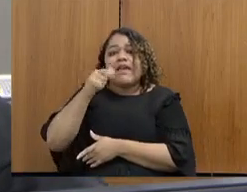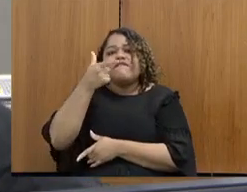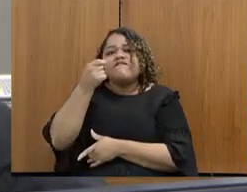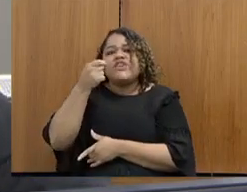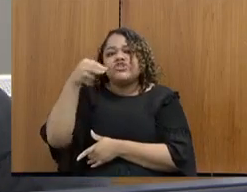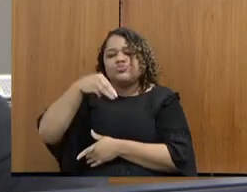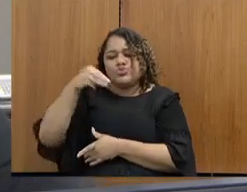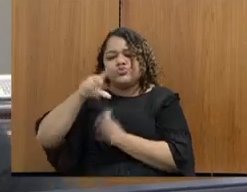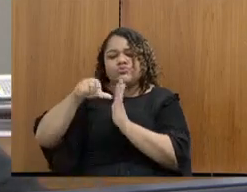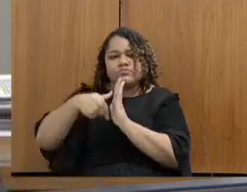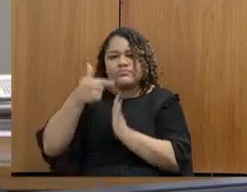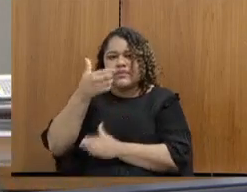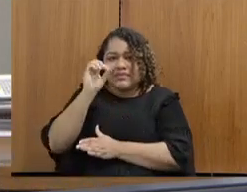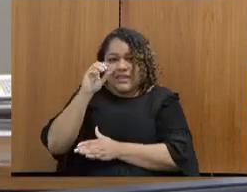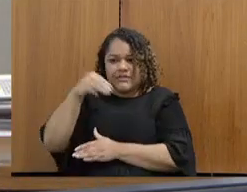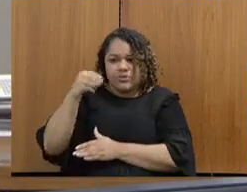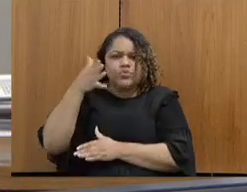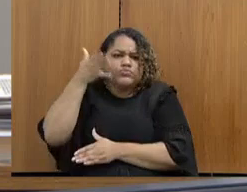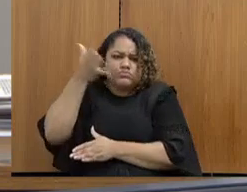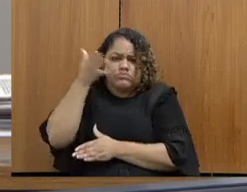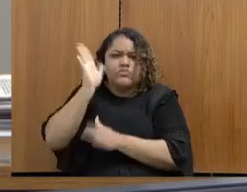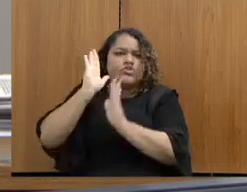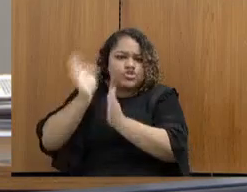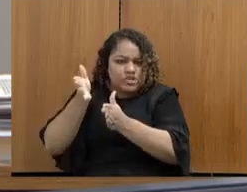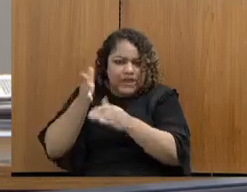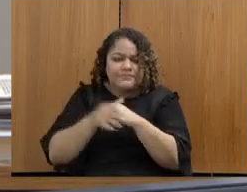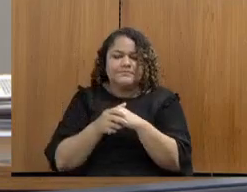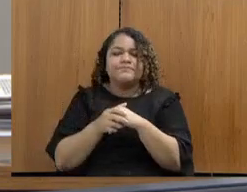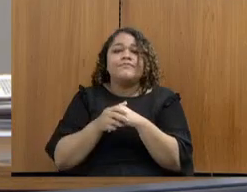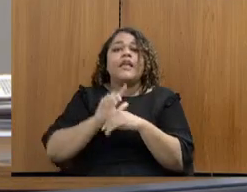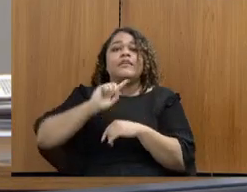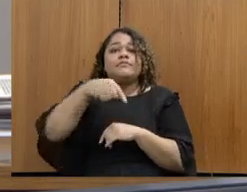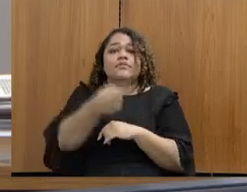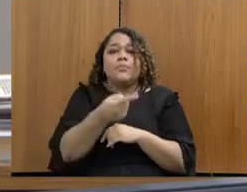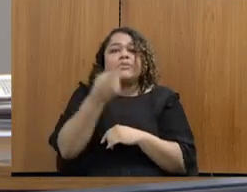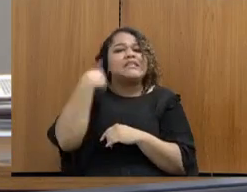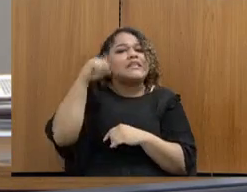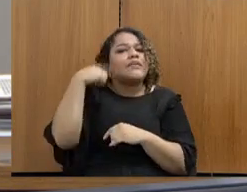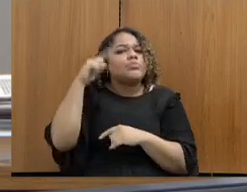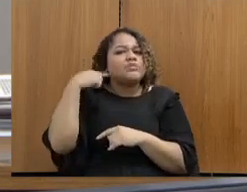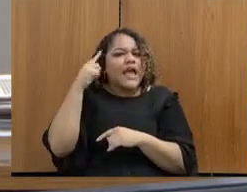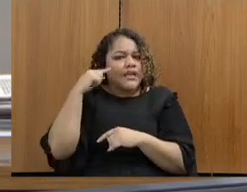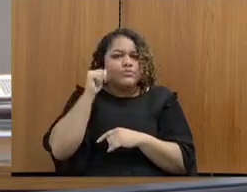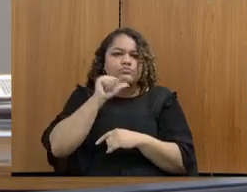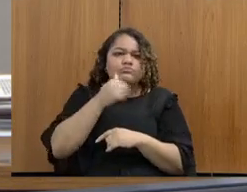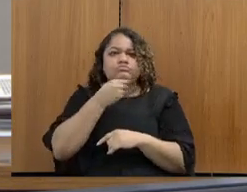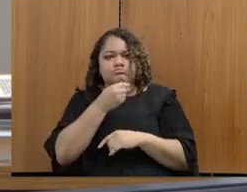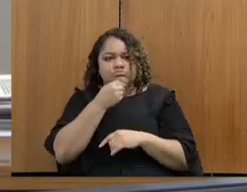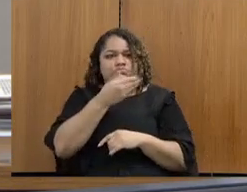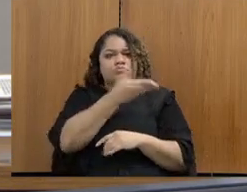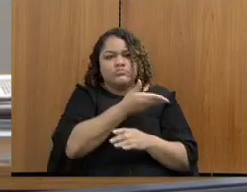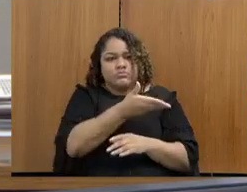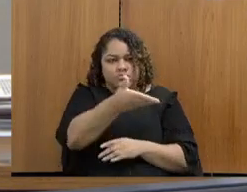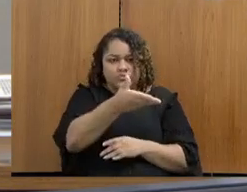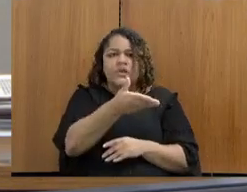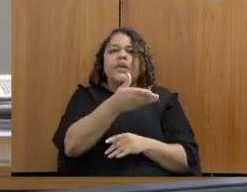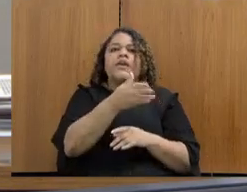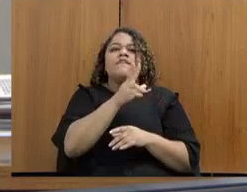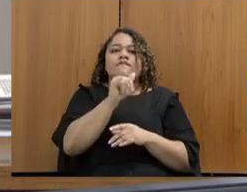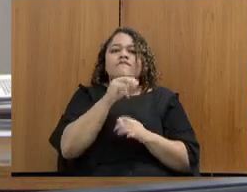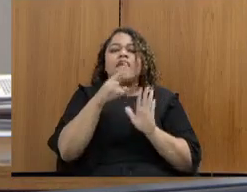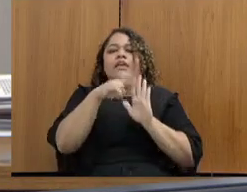a exposição já foram feita na sequência será concedida deputados nos termos da deliberação da mesa